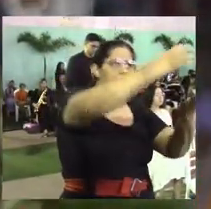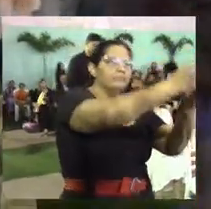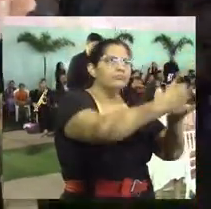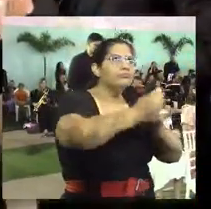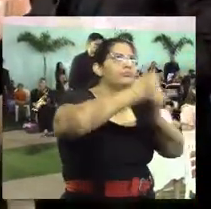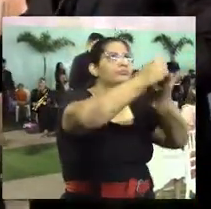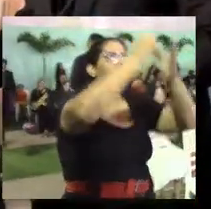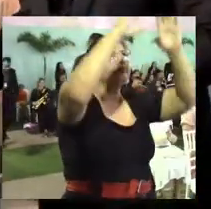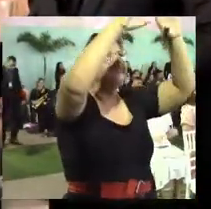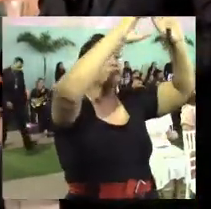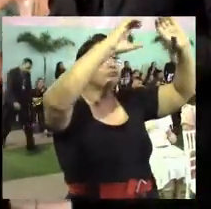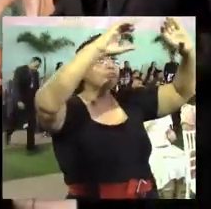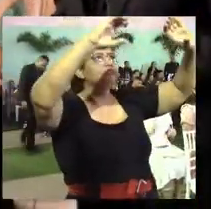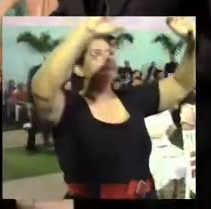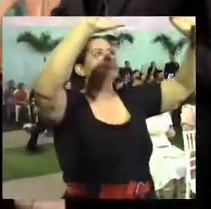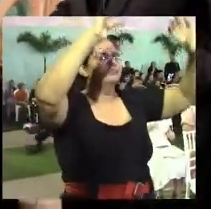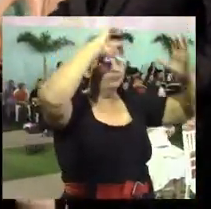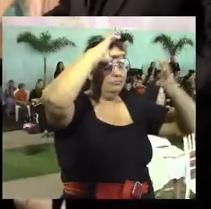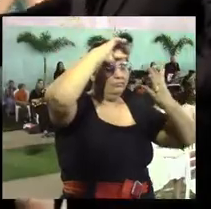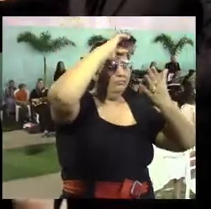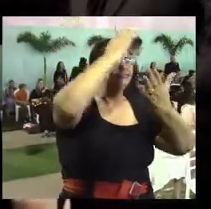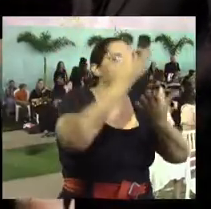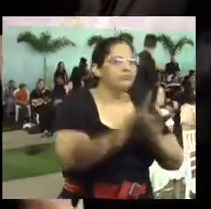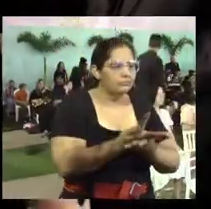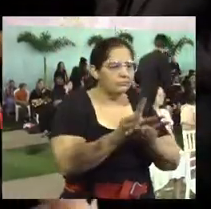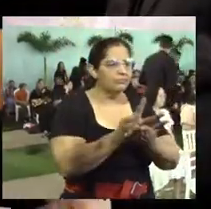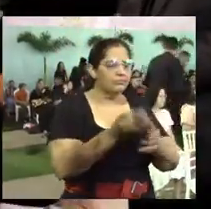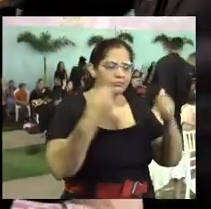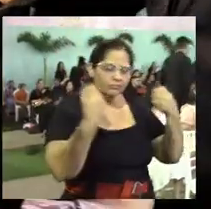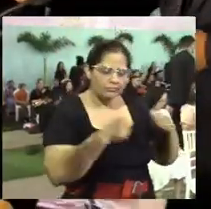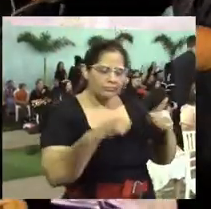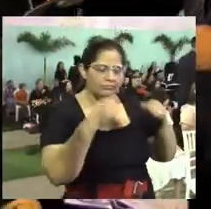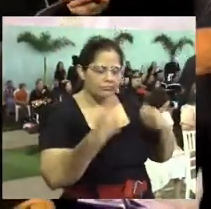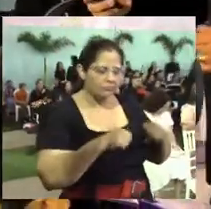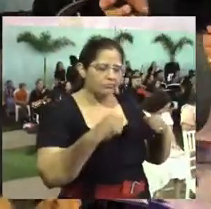no céu vem aqui